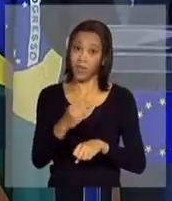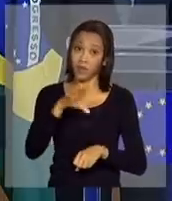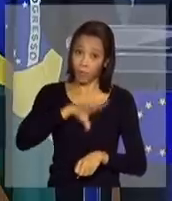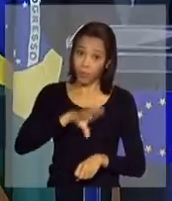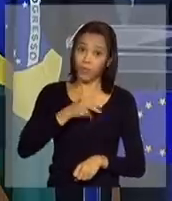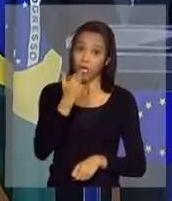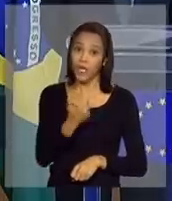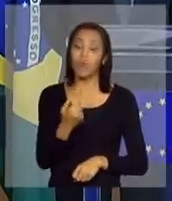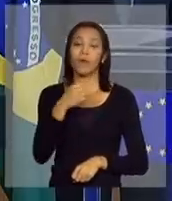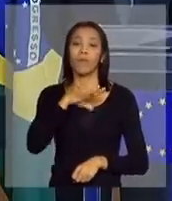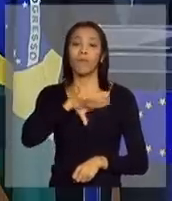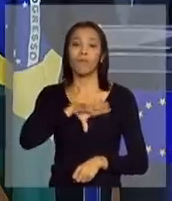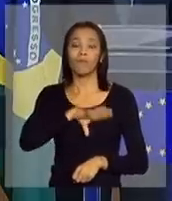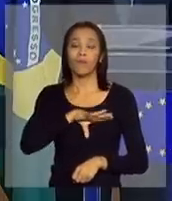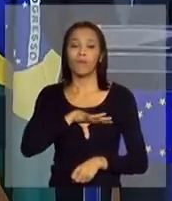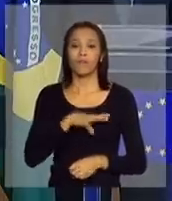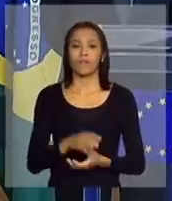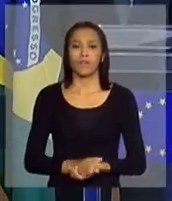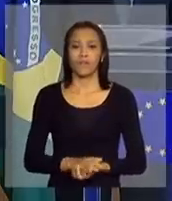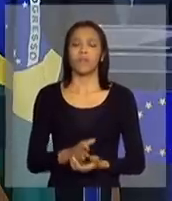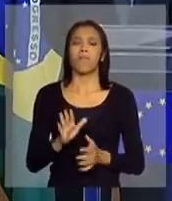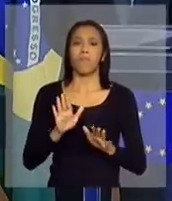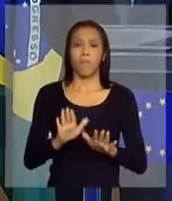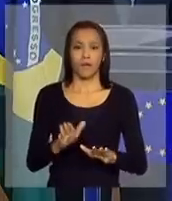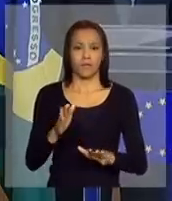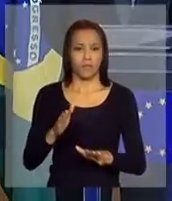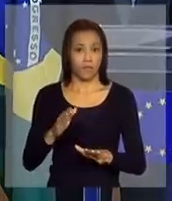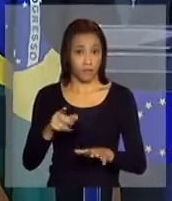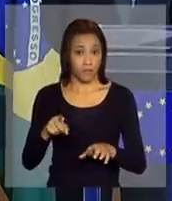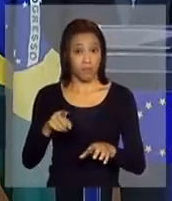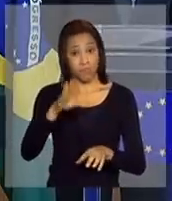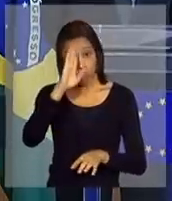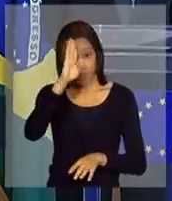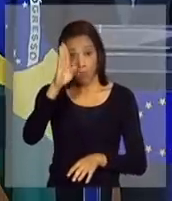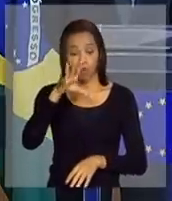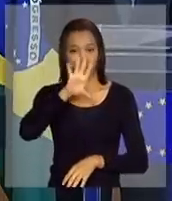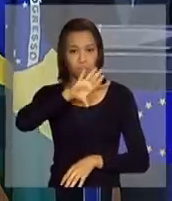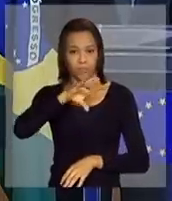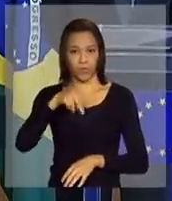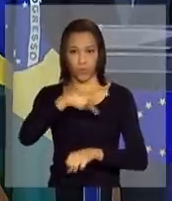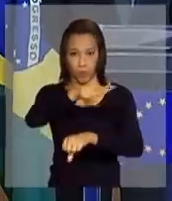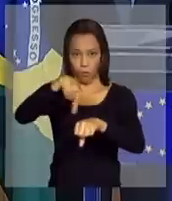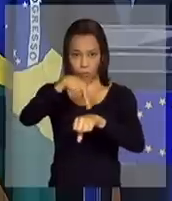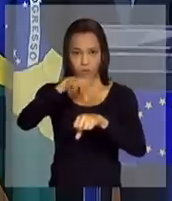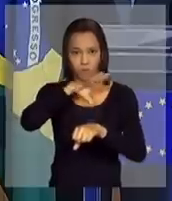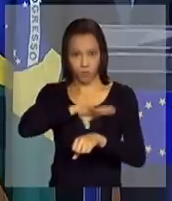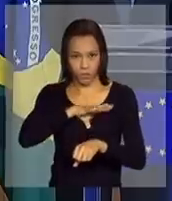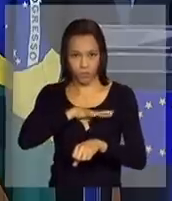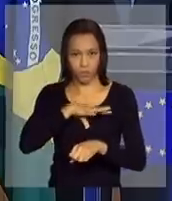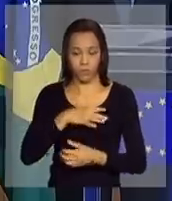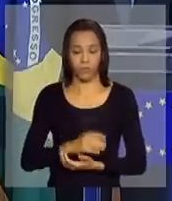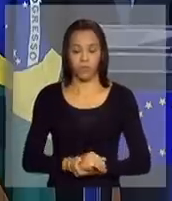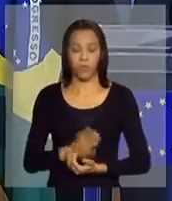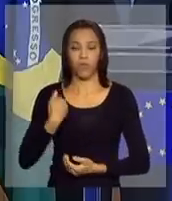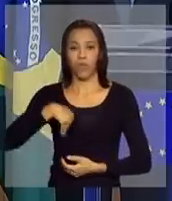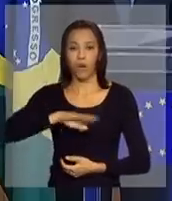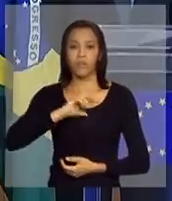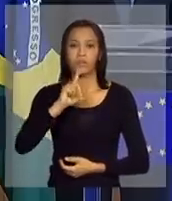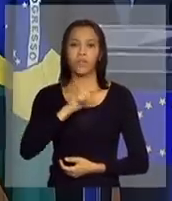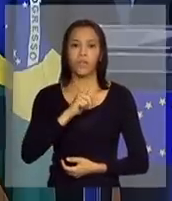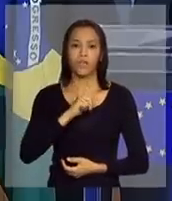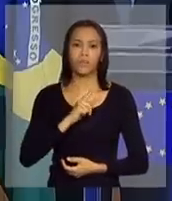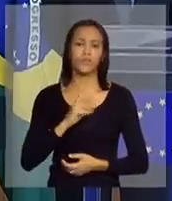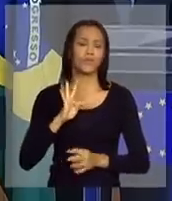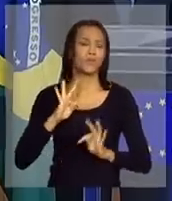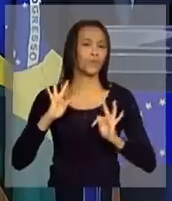de dúvida, mais ainda, Portugal. E nós temos